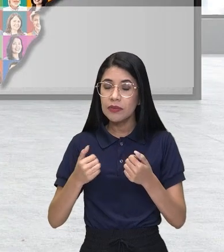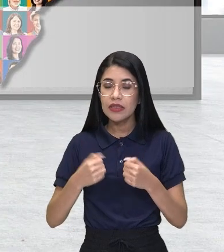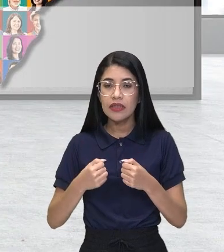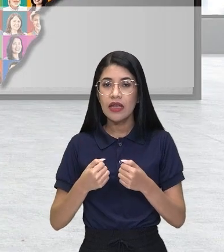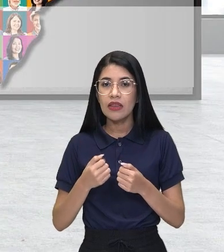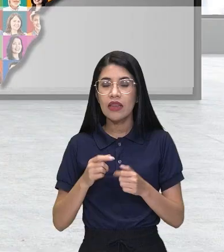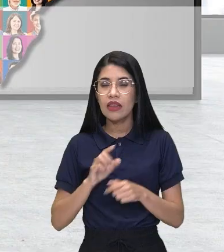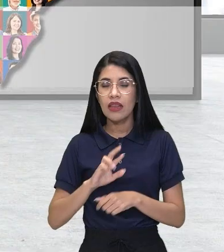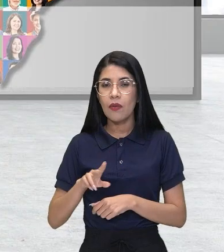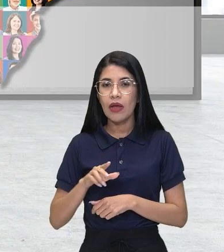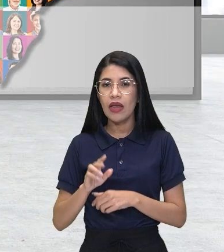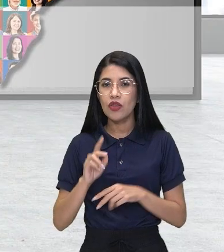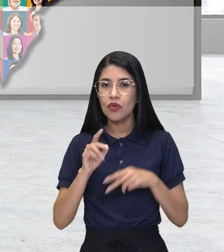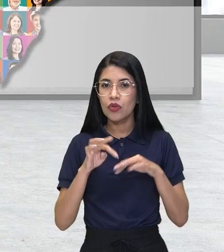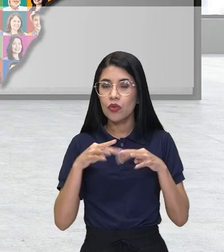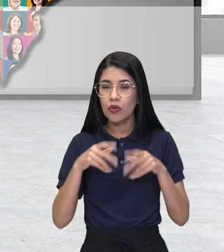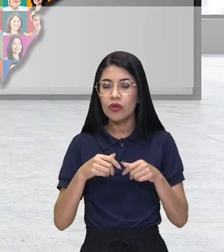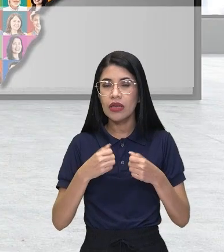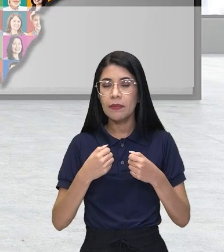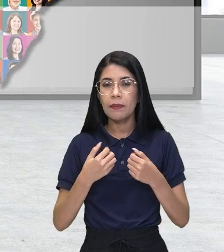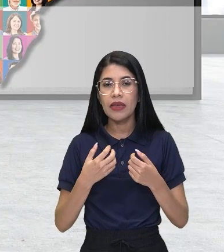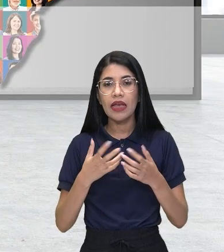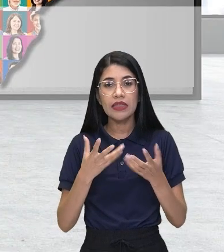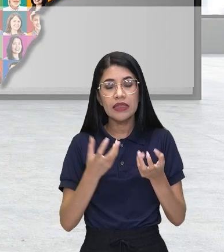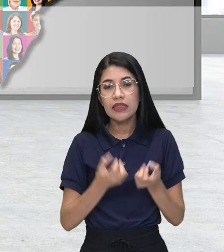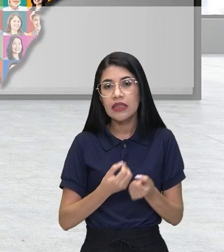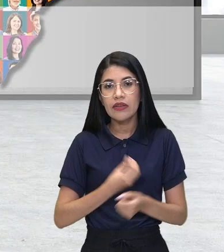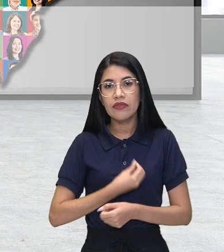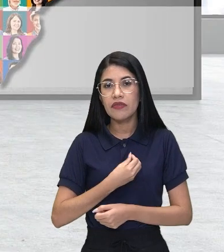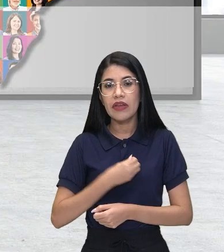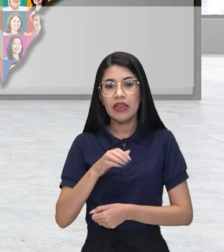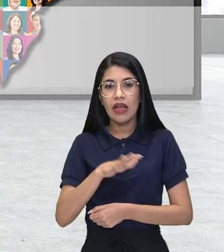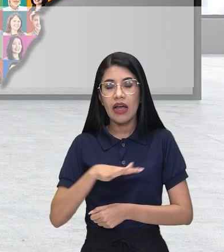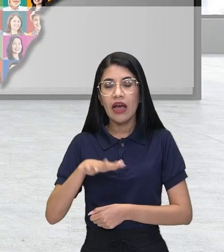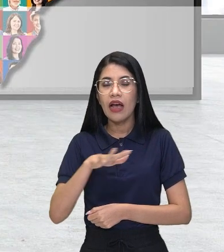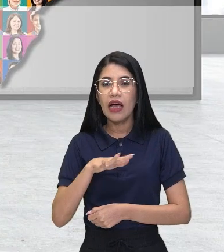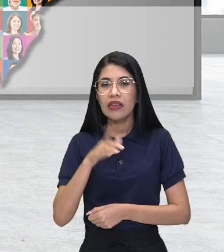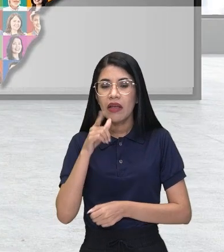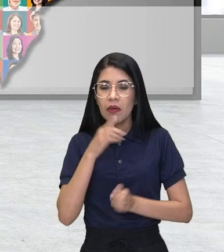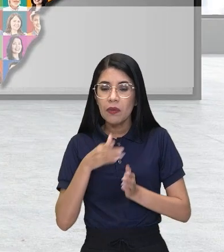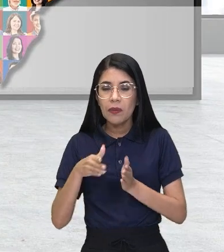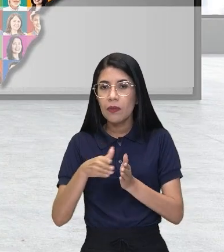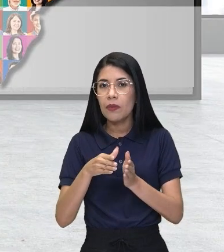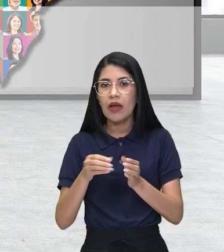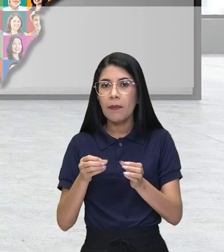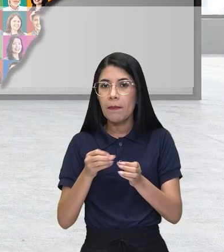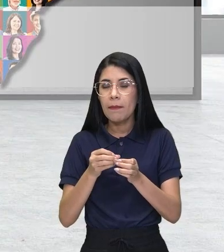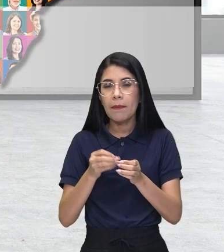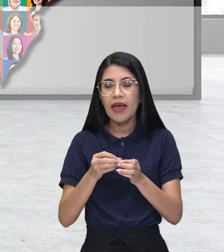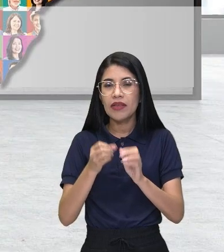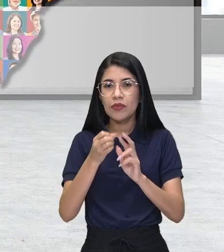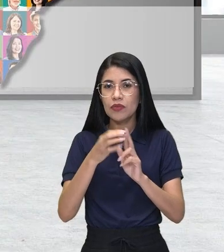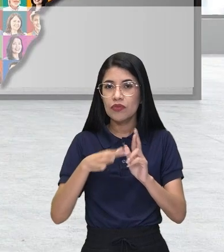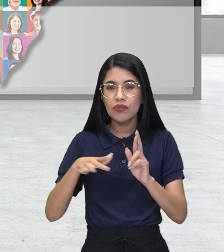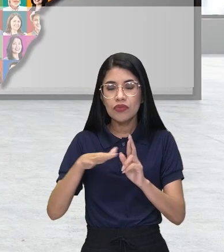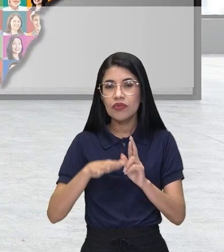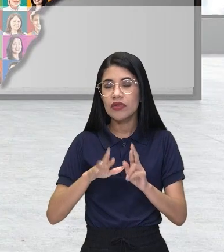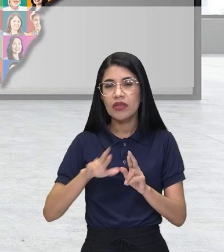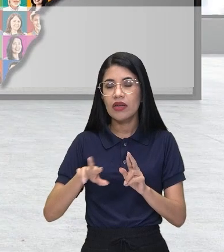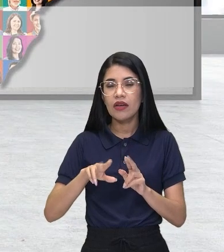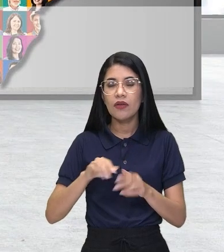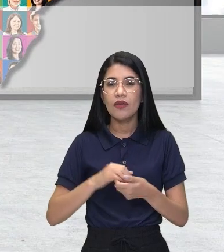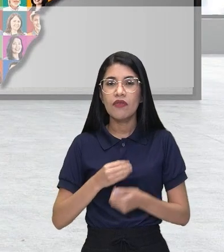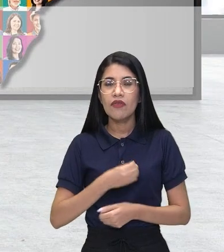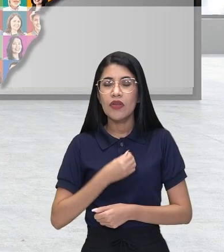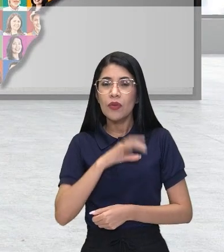viver na beira do esgoto ali, a céu aberto, com os ratos, né? Todo tipo de pestes invadindo a sua casa.